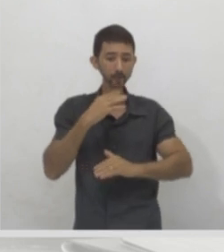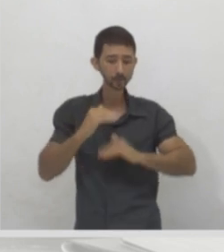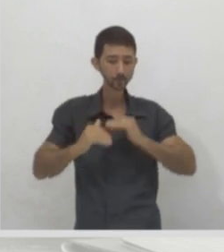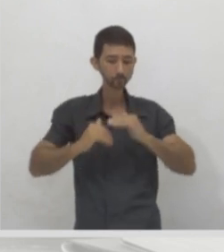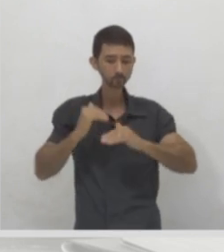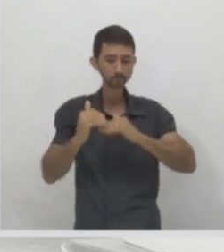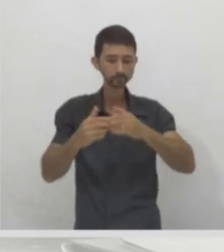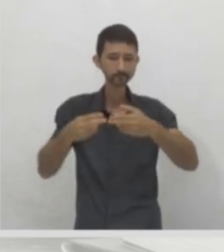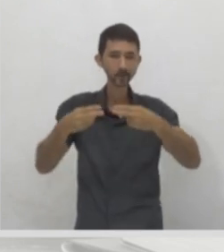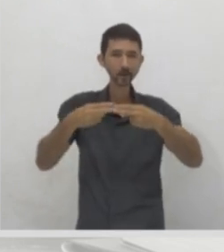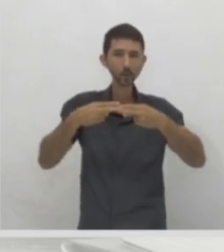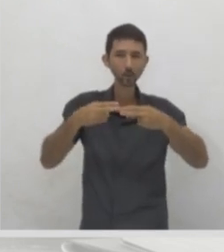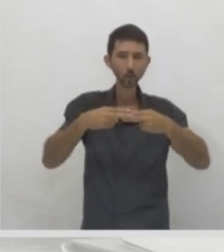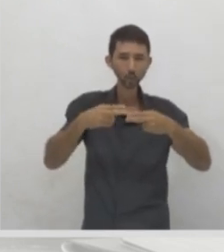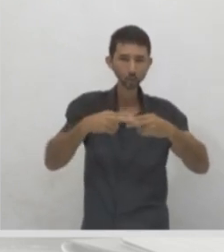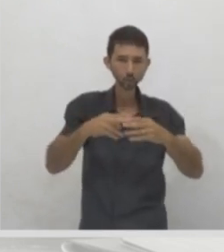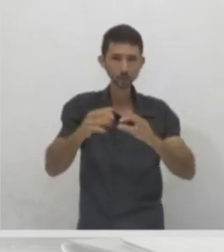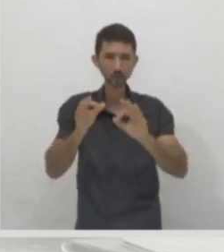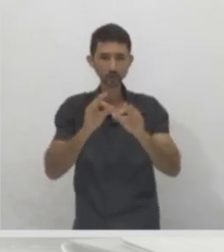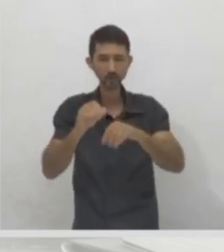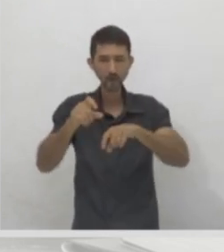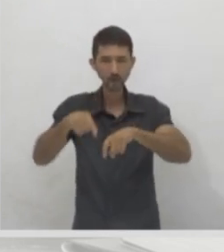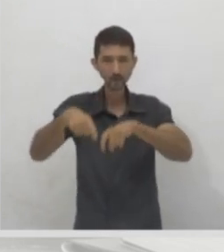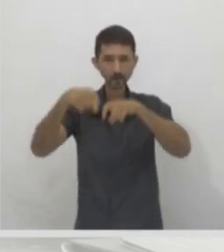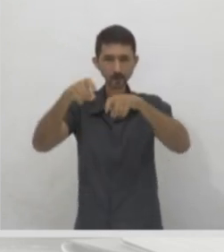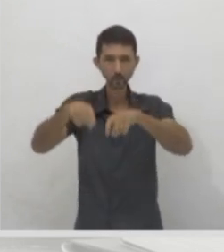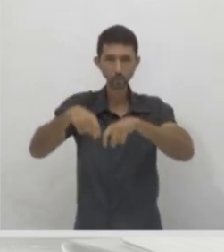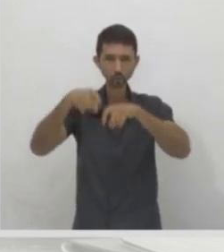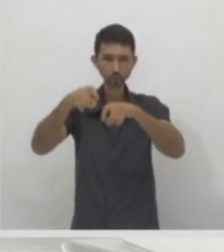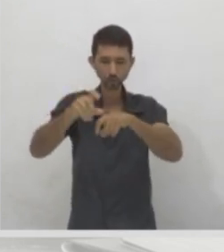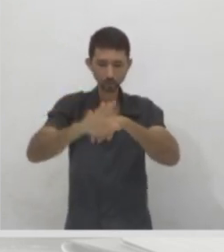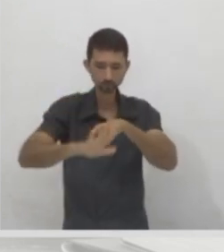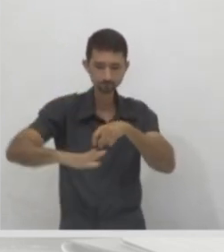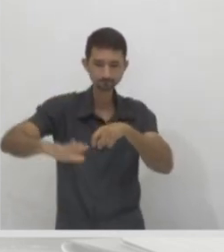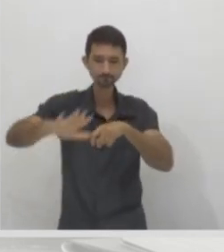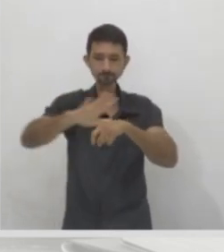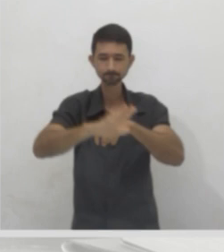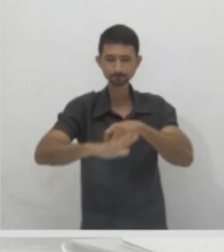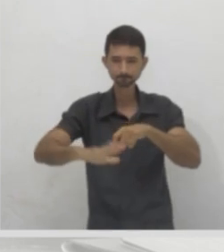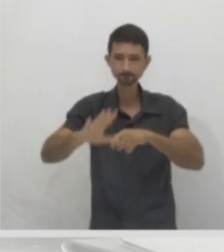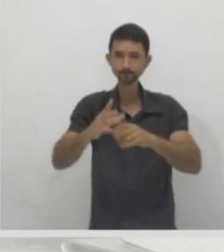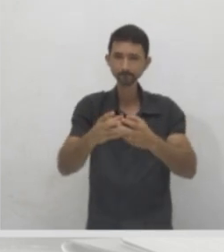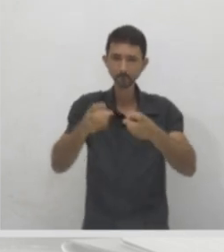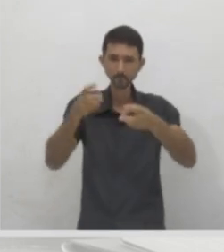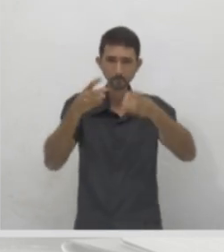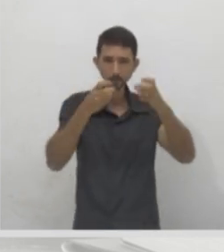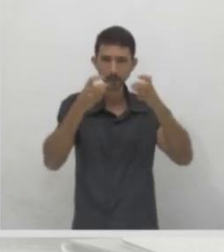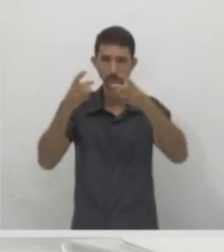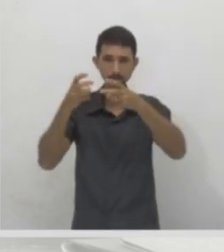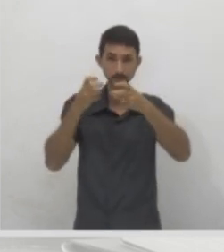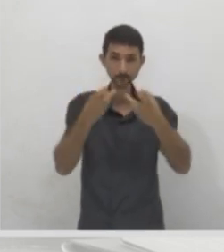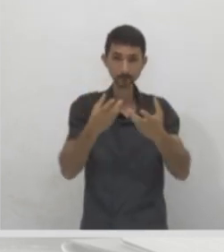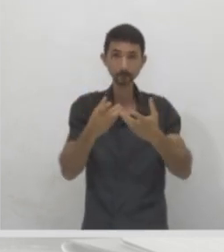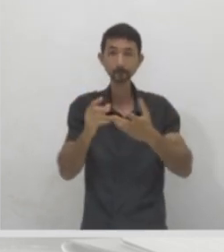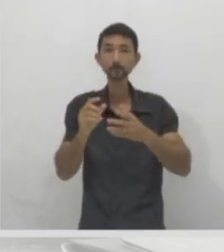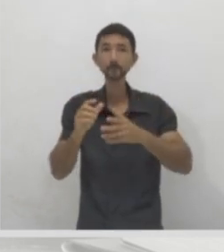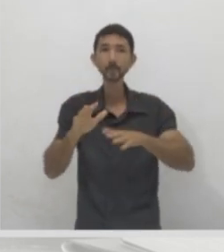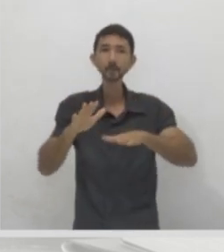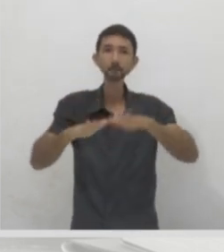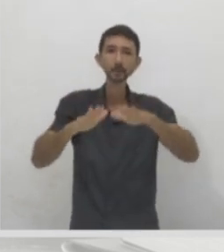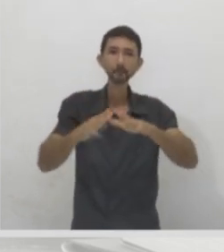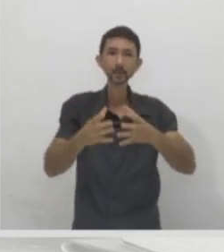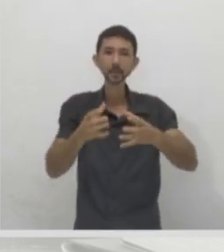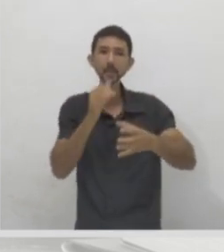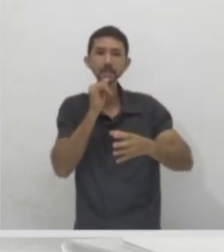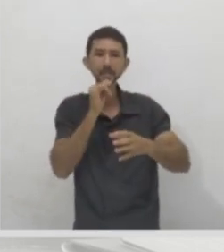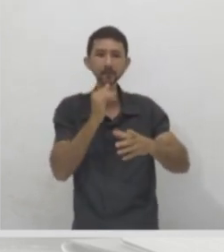e utilizando a agricultura, ou seja, eles vão perceber que determinada parte